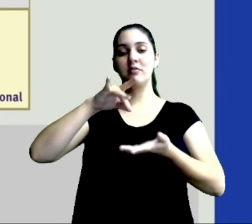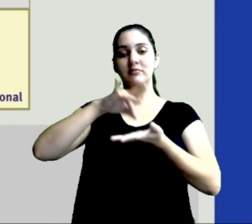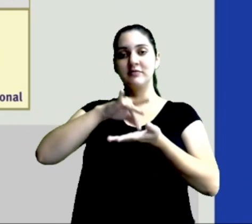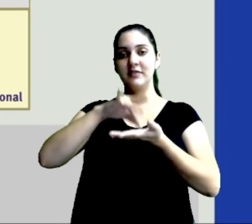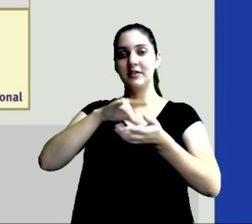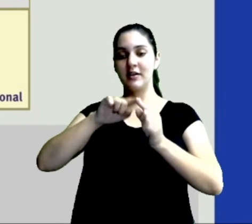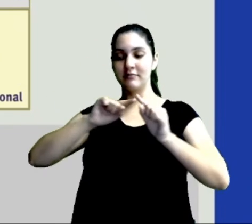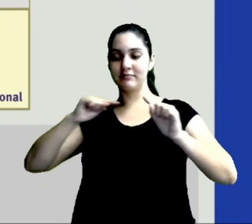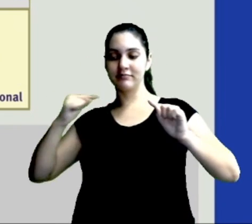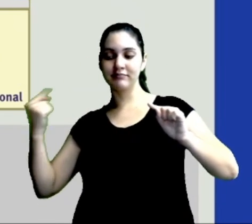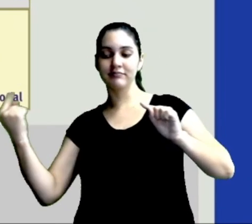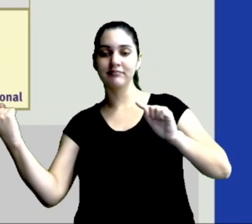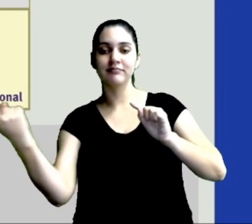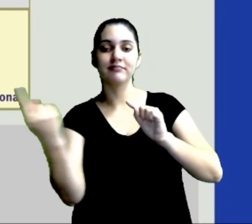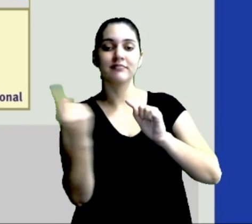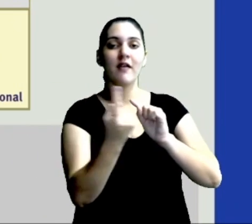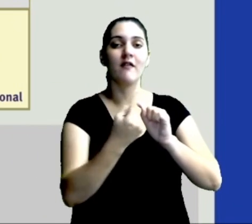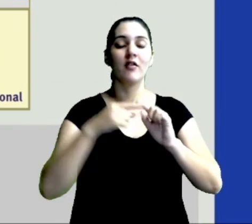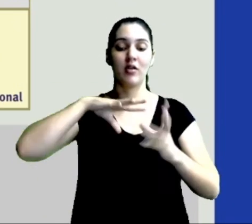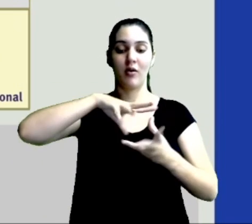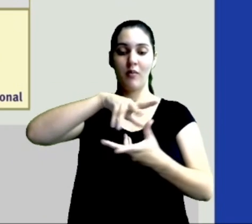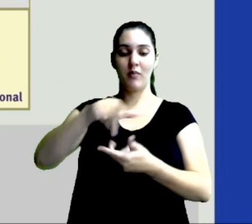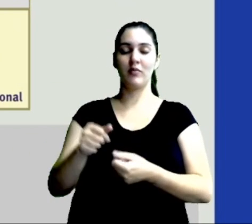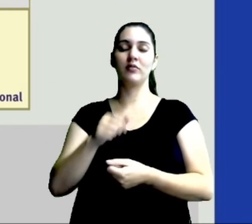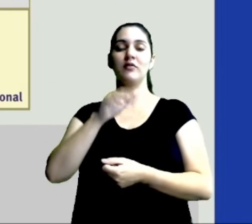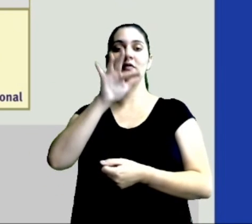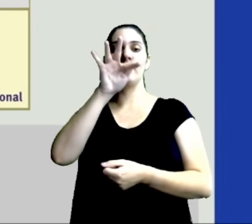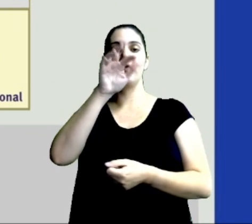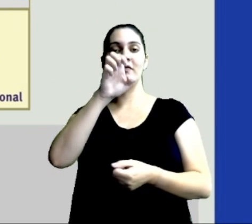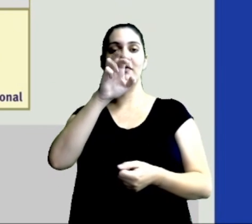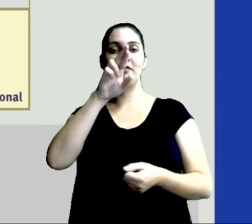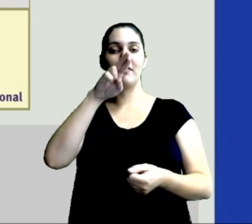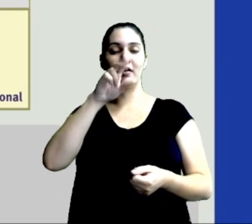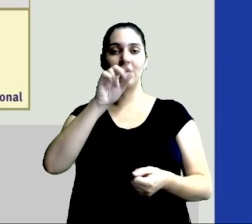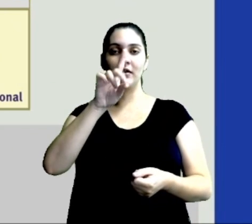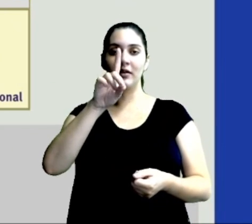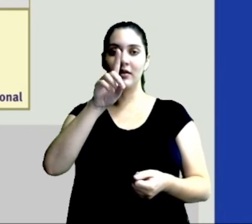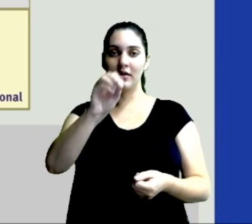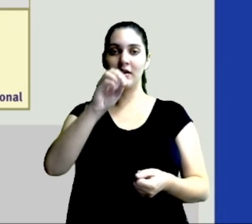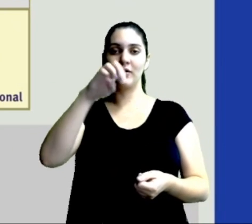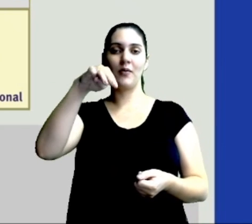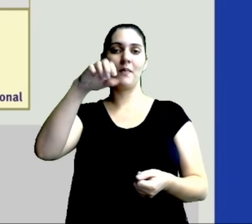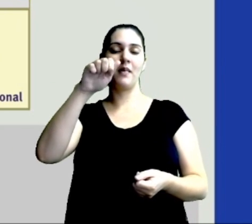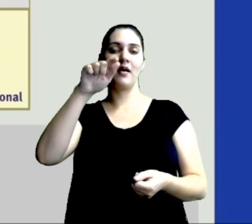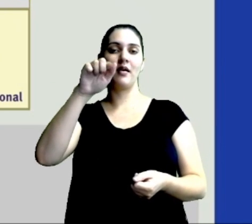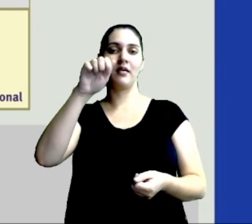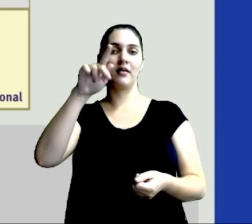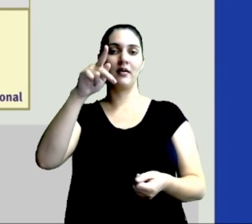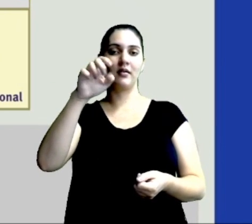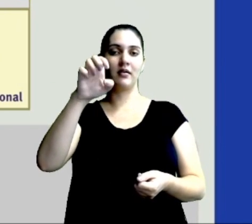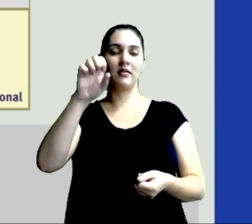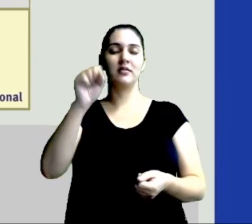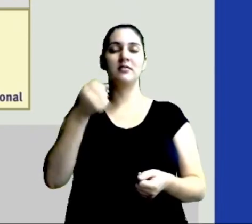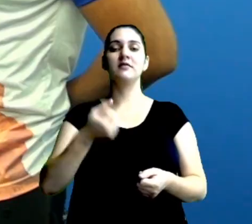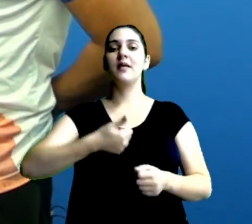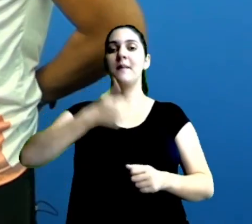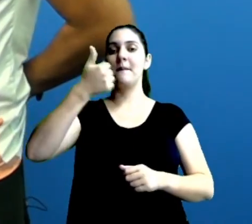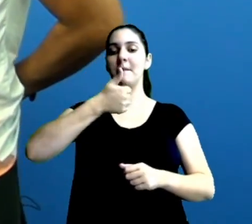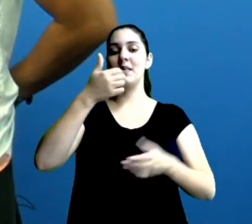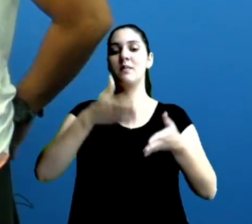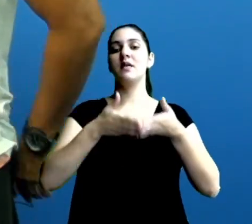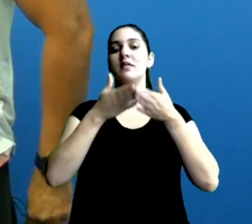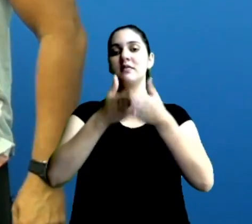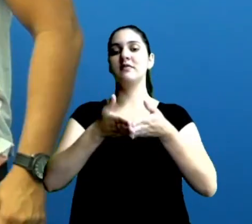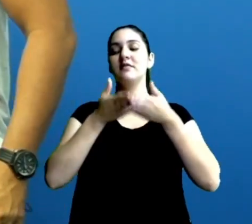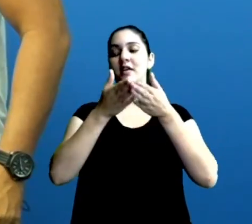foi Fernão de Magalhães e Sebastião de Elcano, que foi a primeira viagem de circunnavegação, que é essa